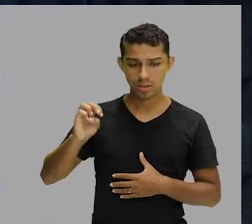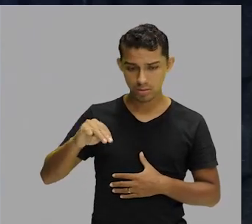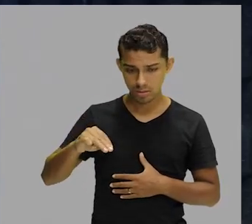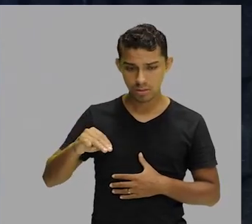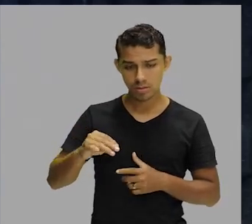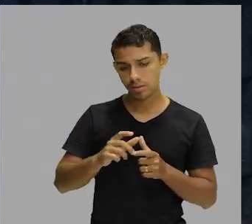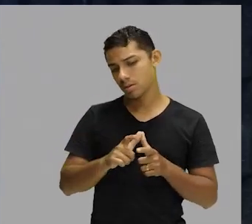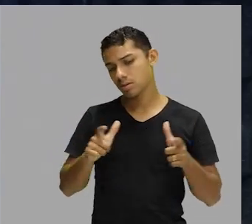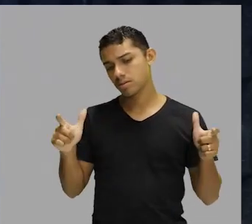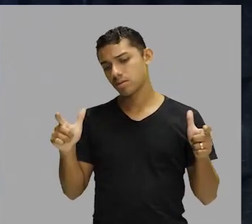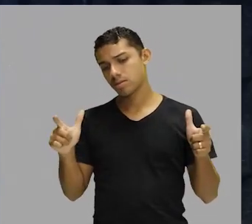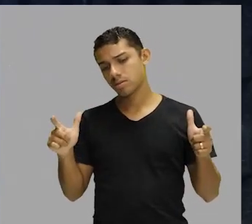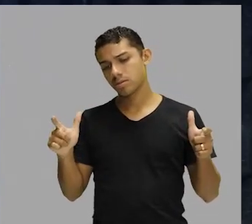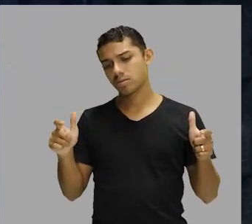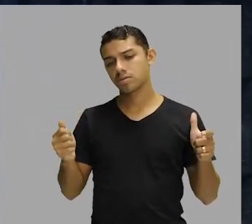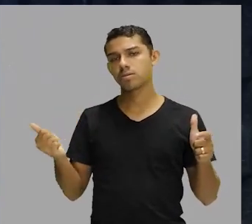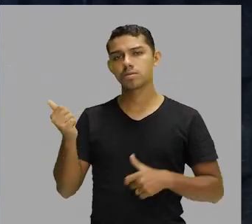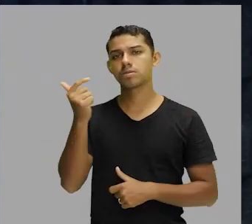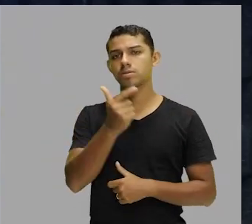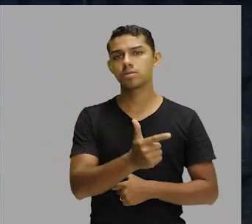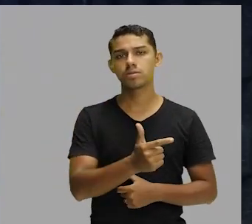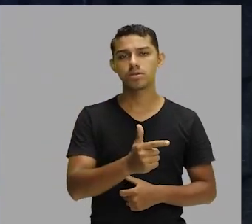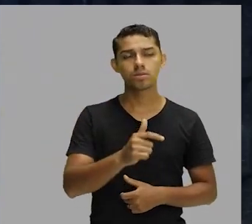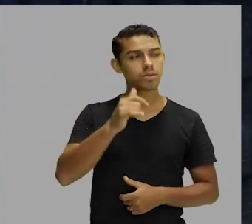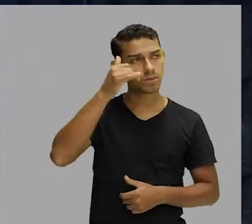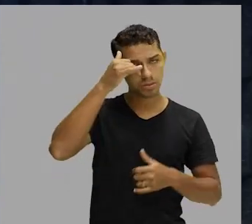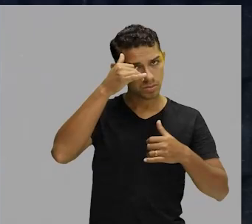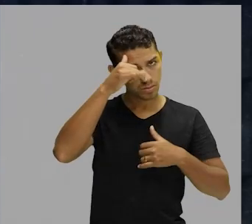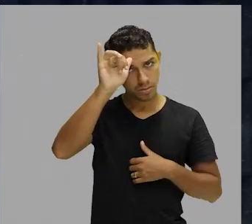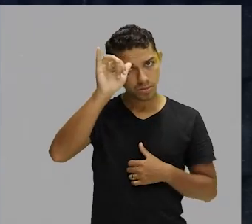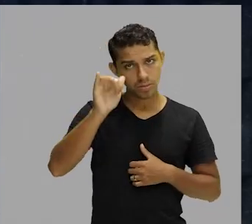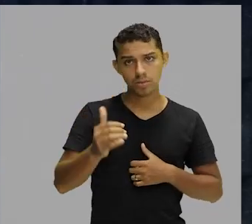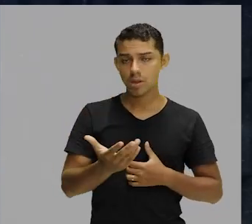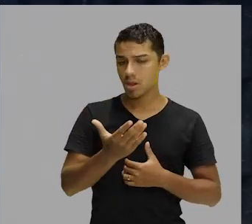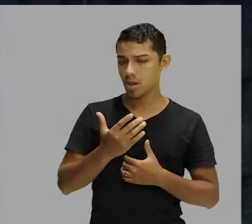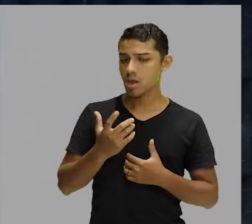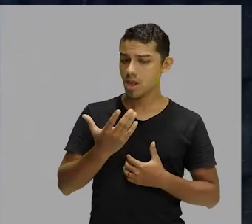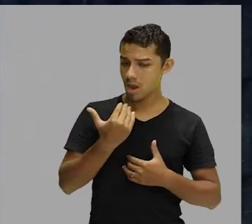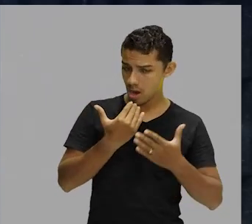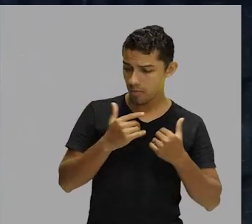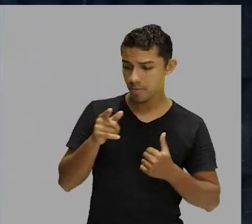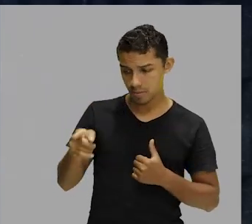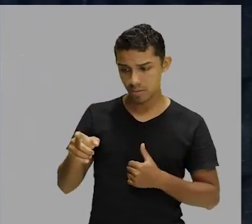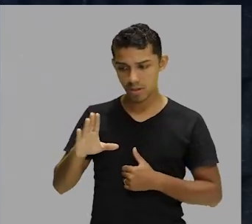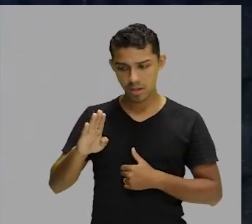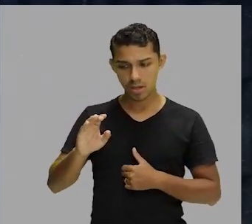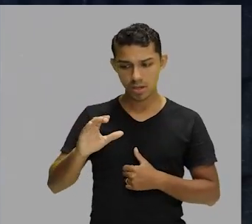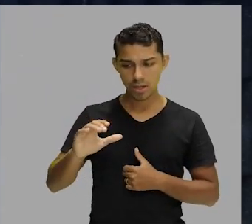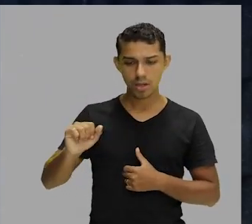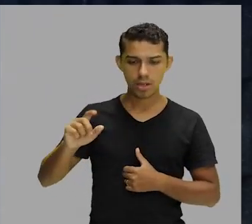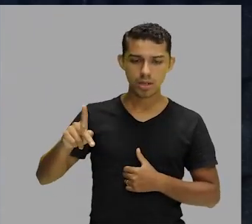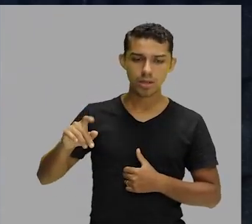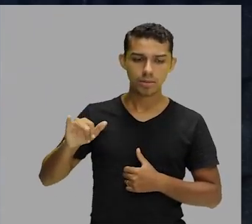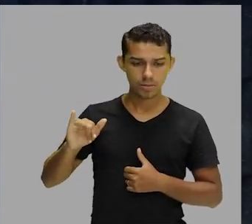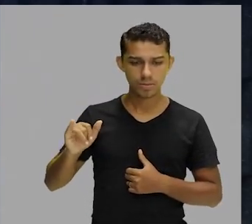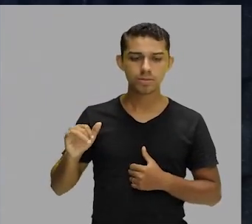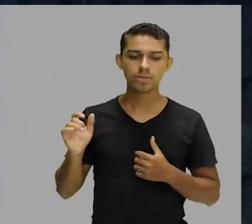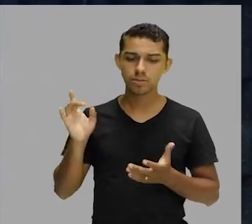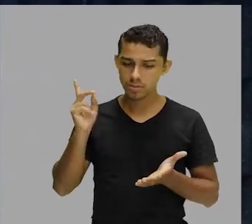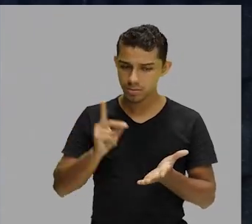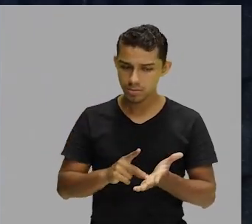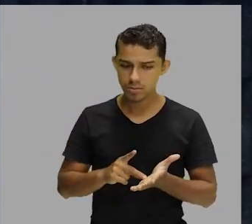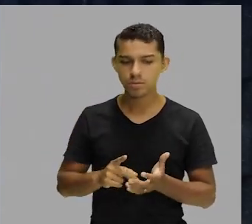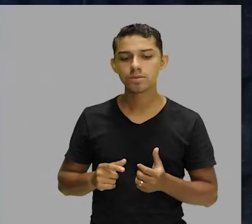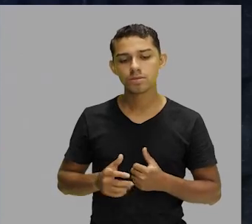maior quantidade do que a quantidade de bois que vão se alimentar desse capim, correto? Logicamente que sim.